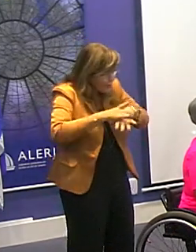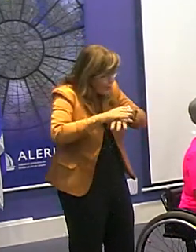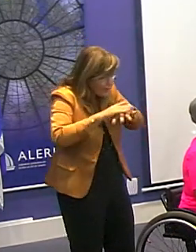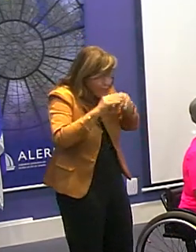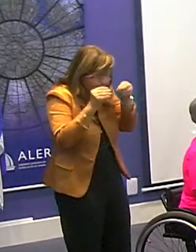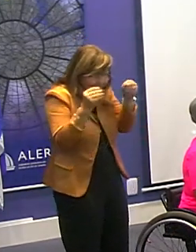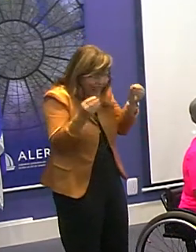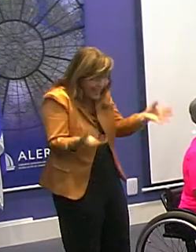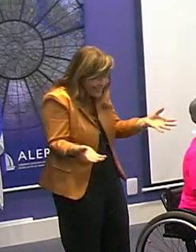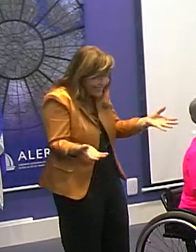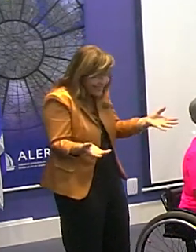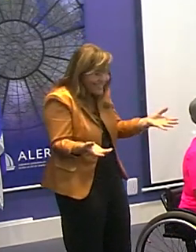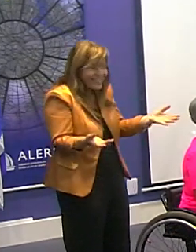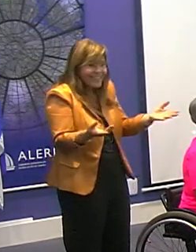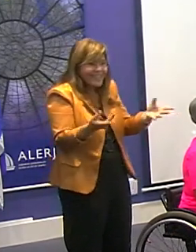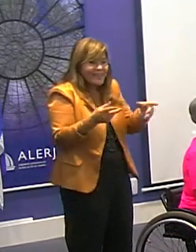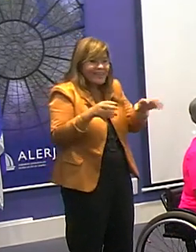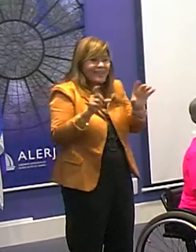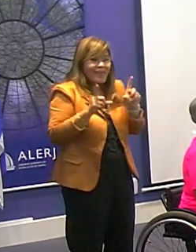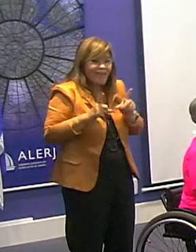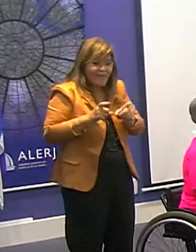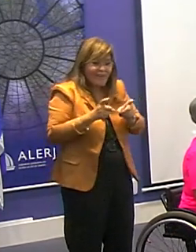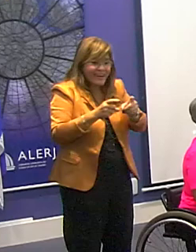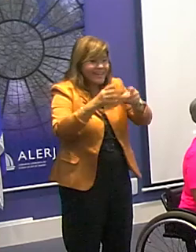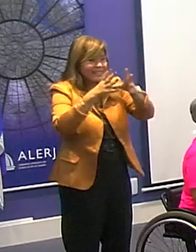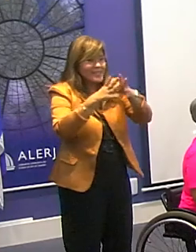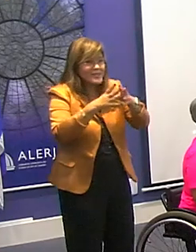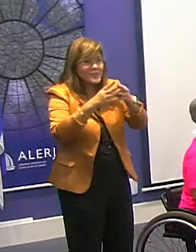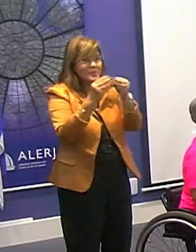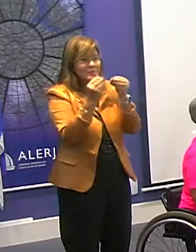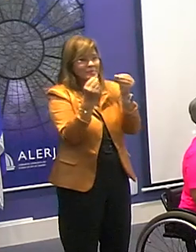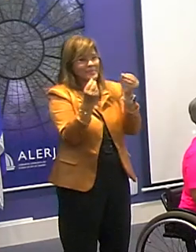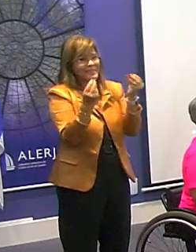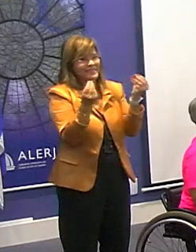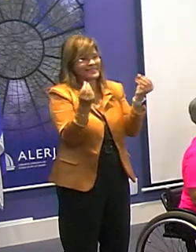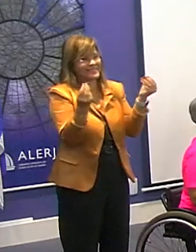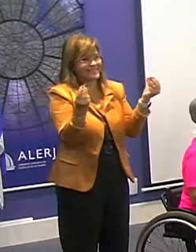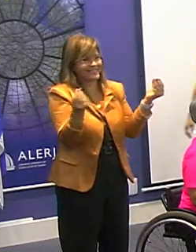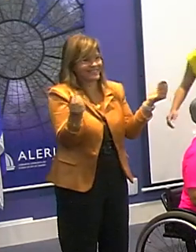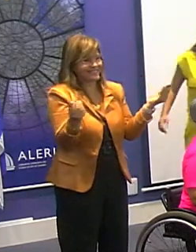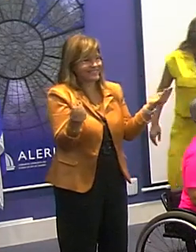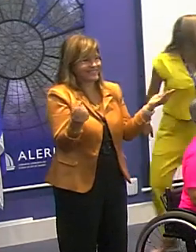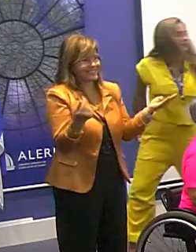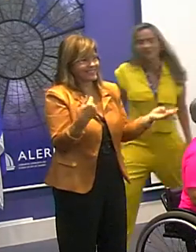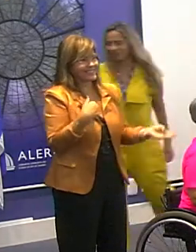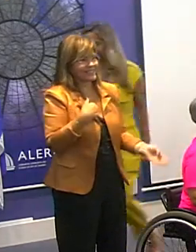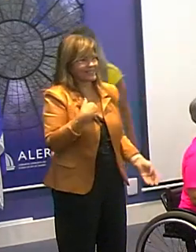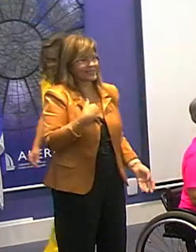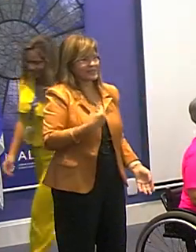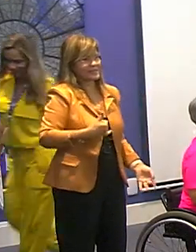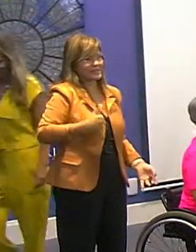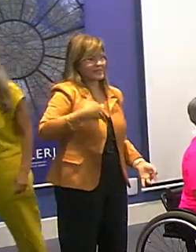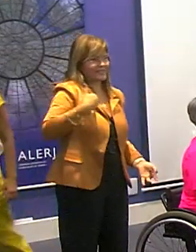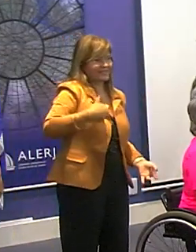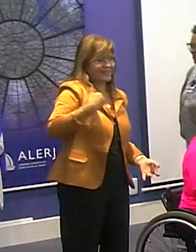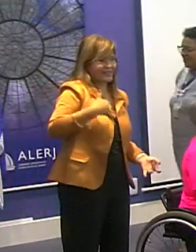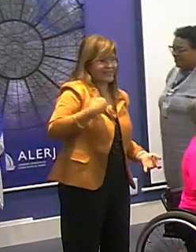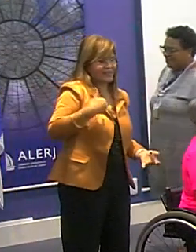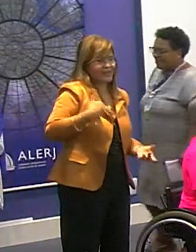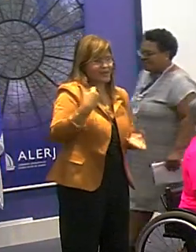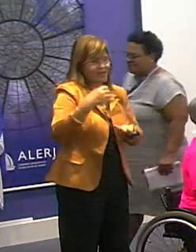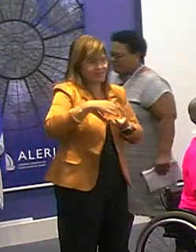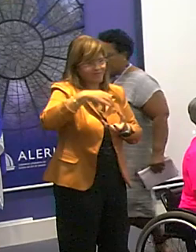o tumor desapareceu, tá? Eu sou uma pessoa idosa, sou presidente